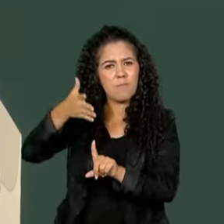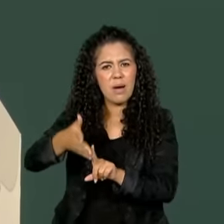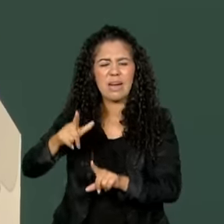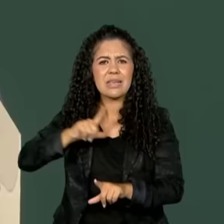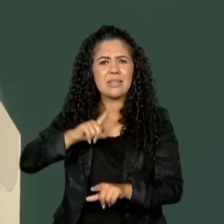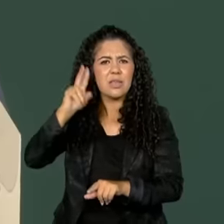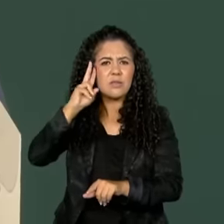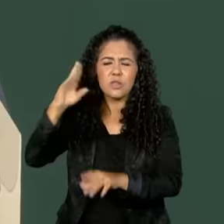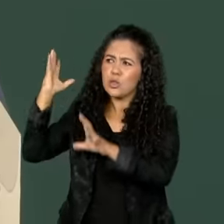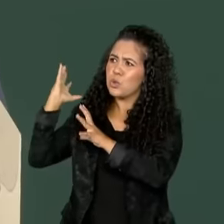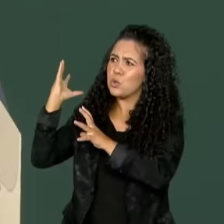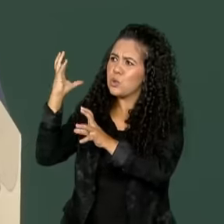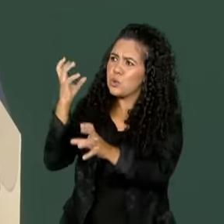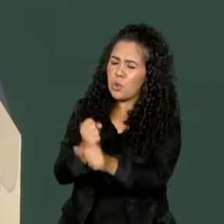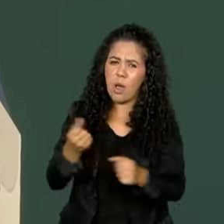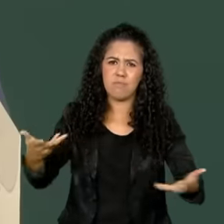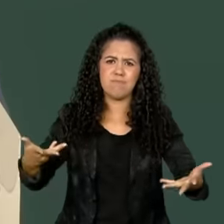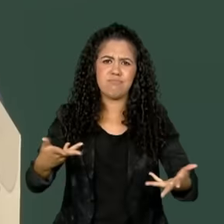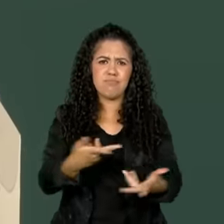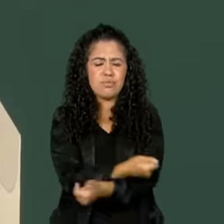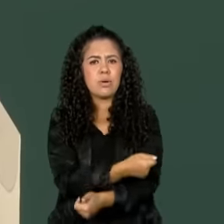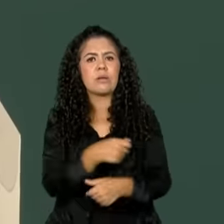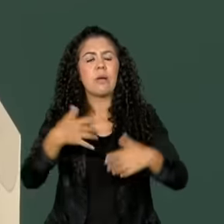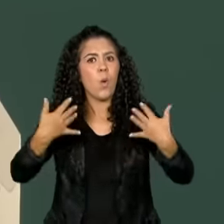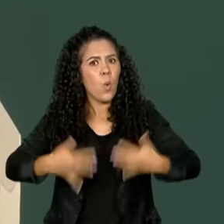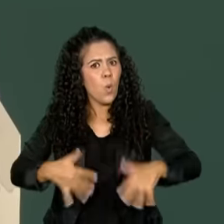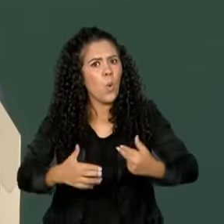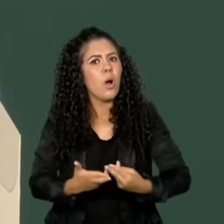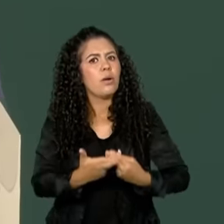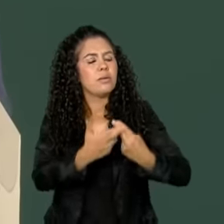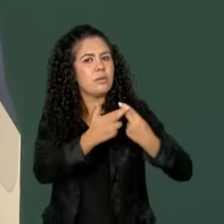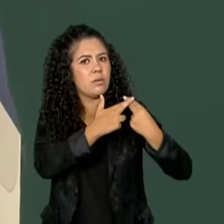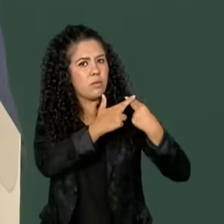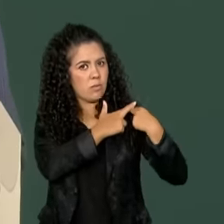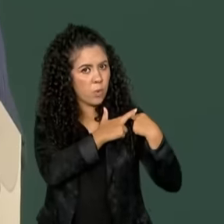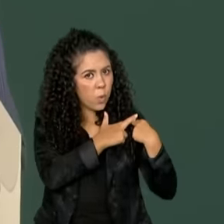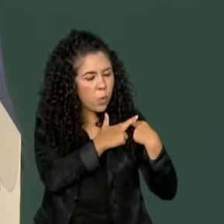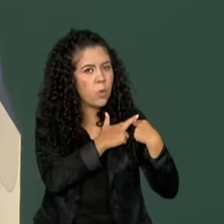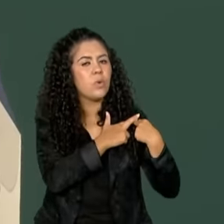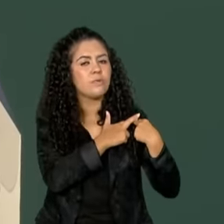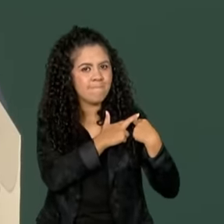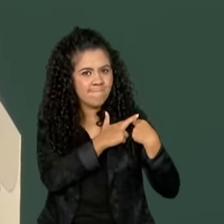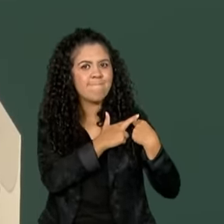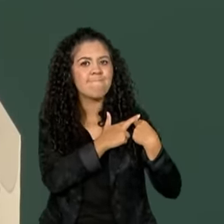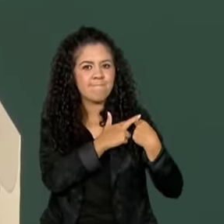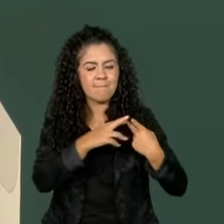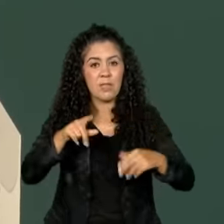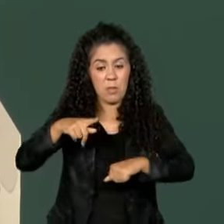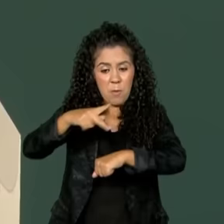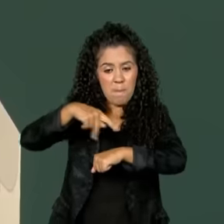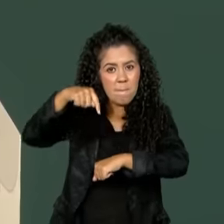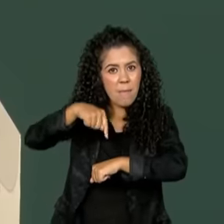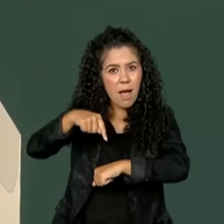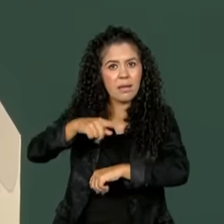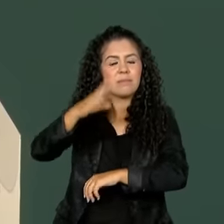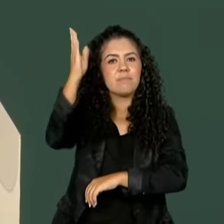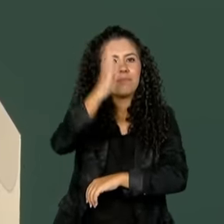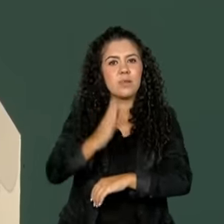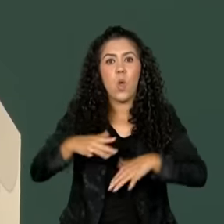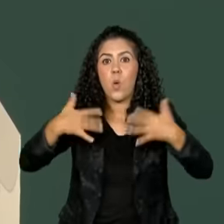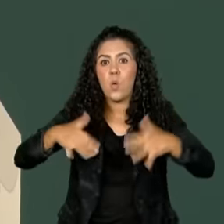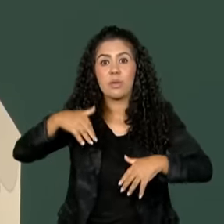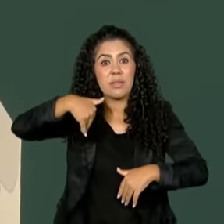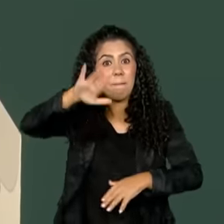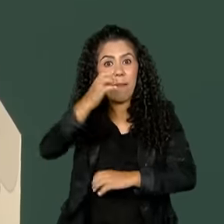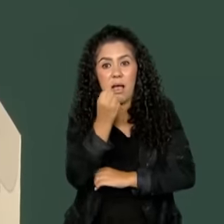incrível e que tem uma responsabilidade muito grande em um dos países detentores da maior floresta